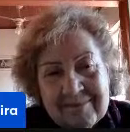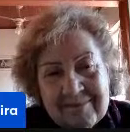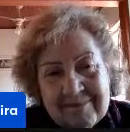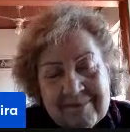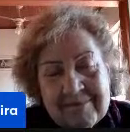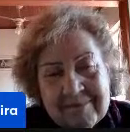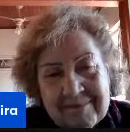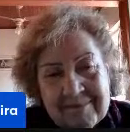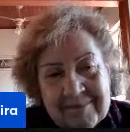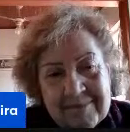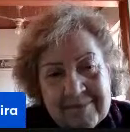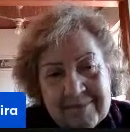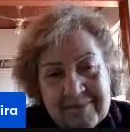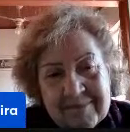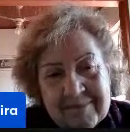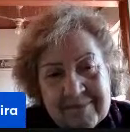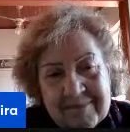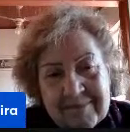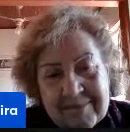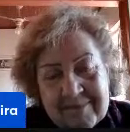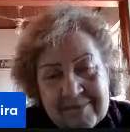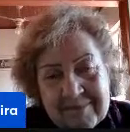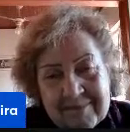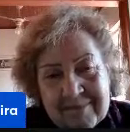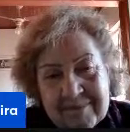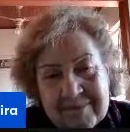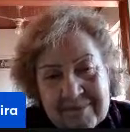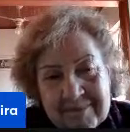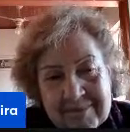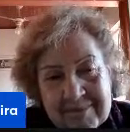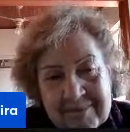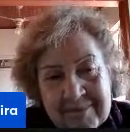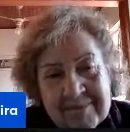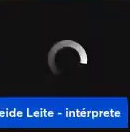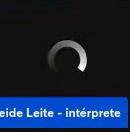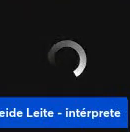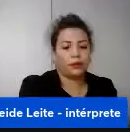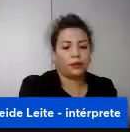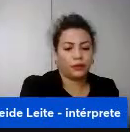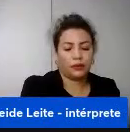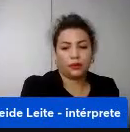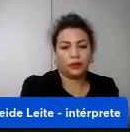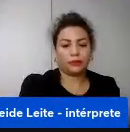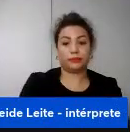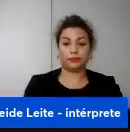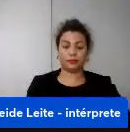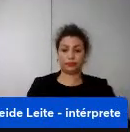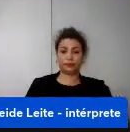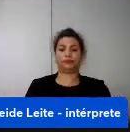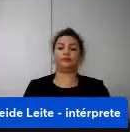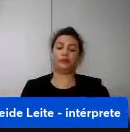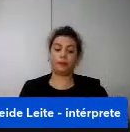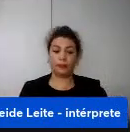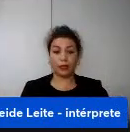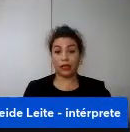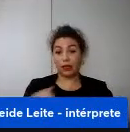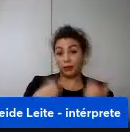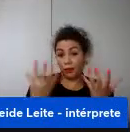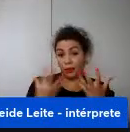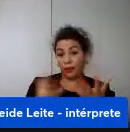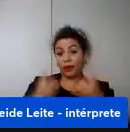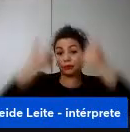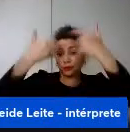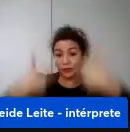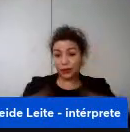Vera, que assume nesse momento a coordenação dessa mesa, né, como mediadora. E eu quero dizer também que é um